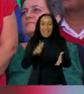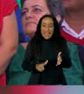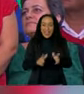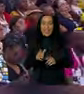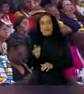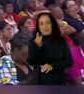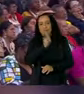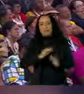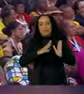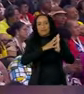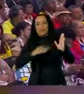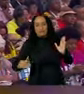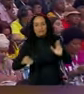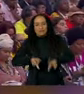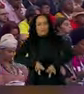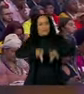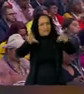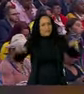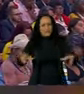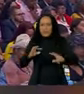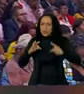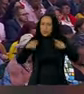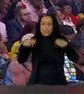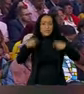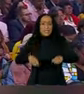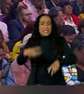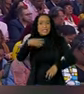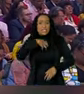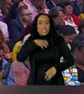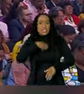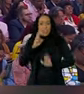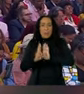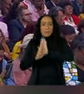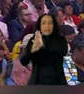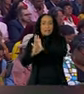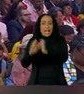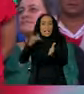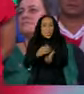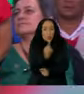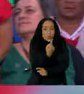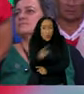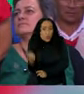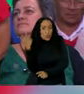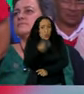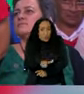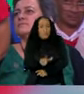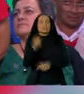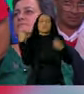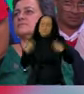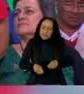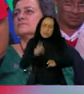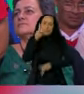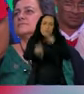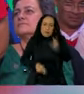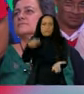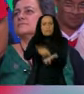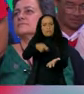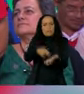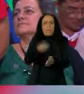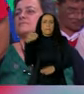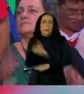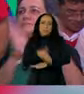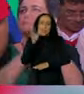pluralidade enorme. Todos têm que se sentir representados, até que o último não se sinta representado, tem que sim o povo exigir